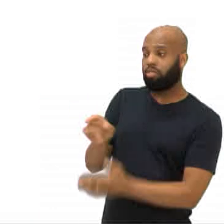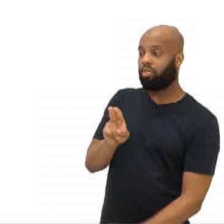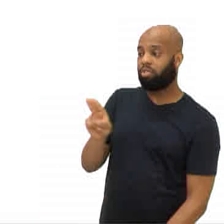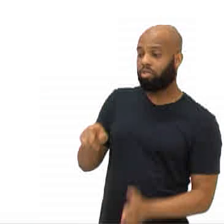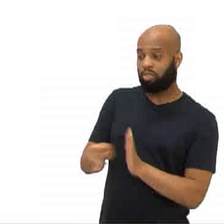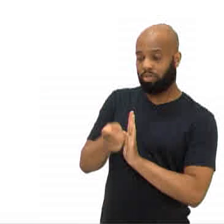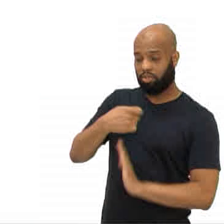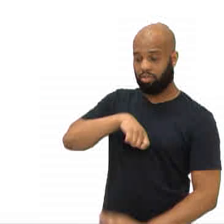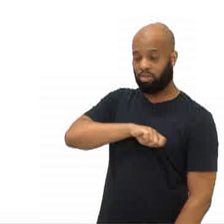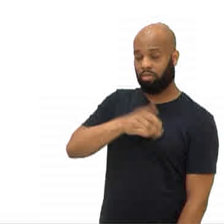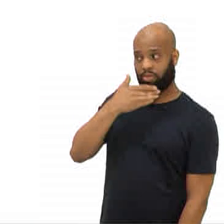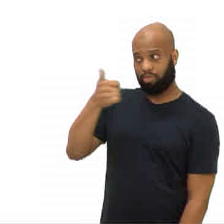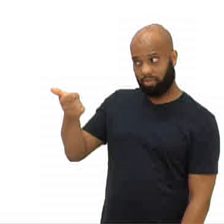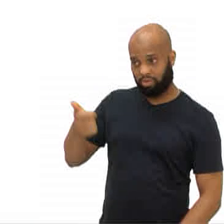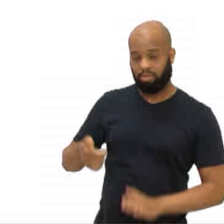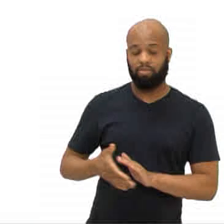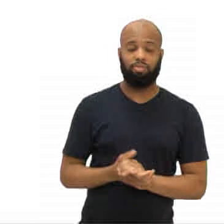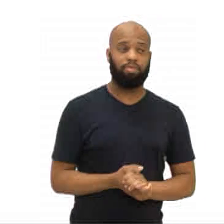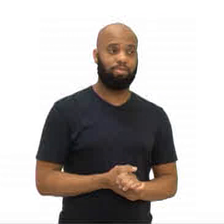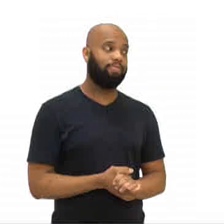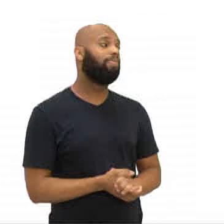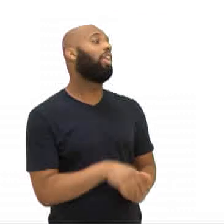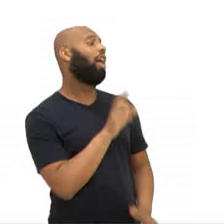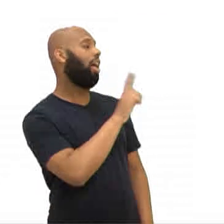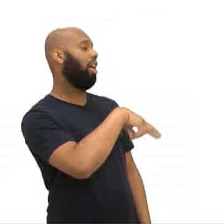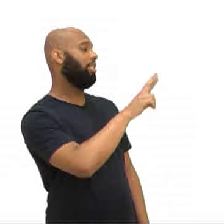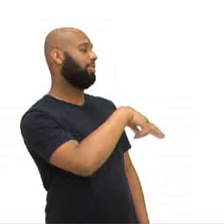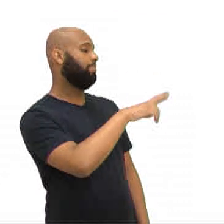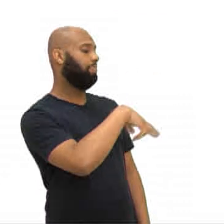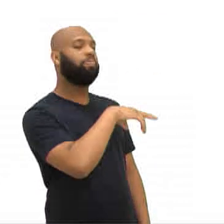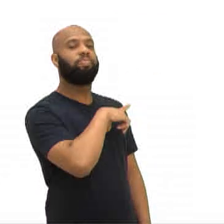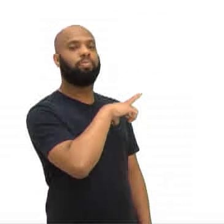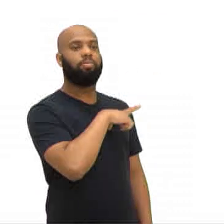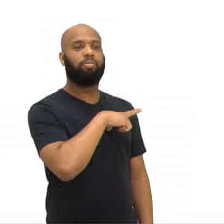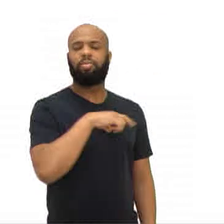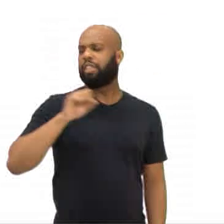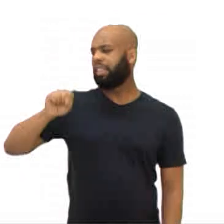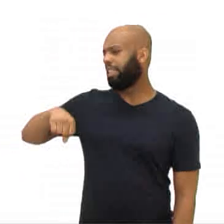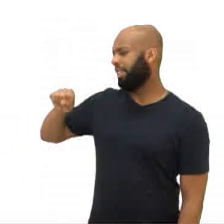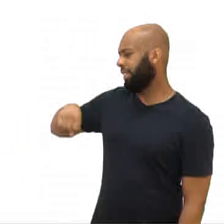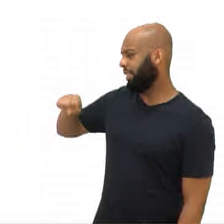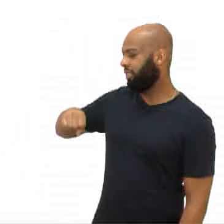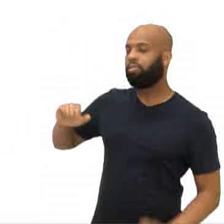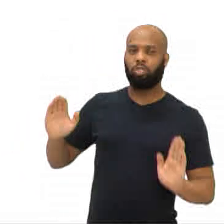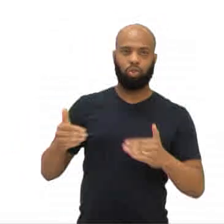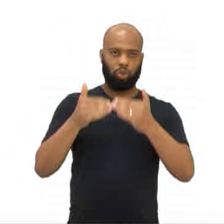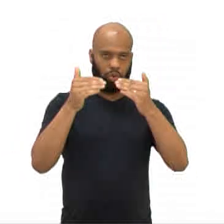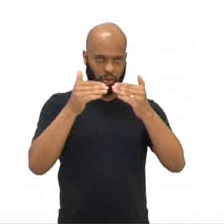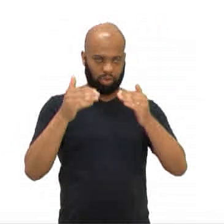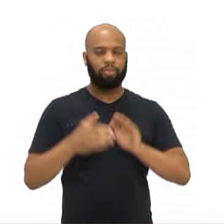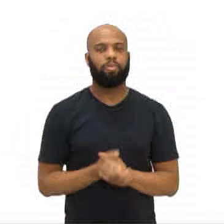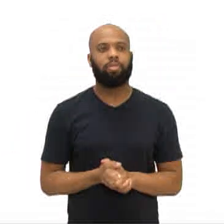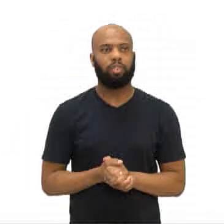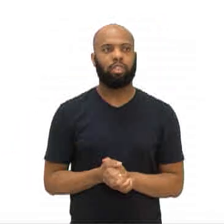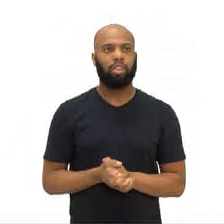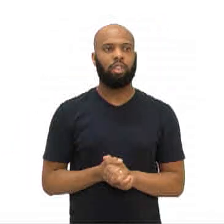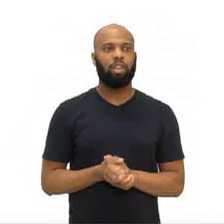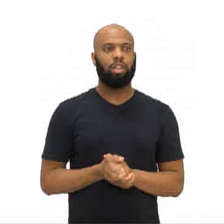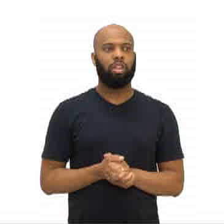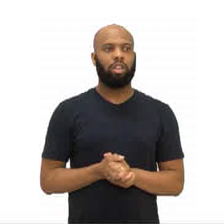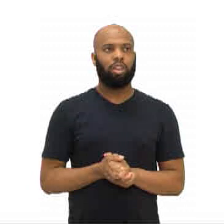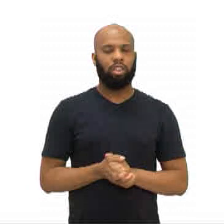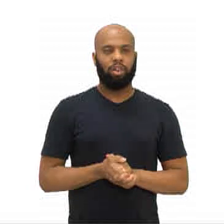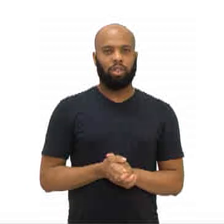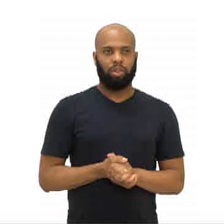nome em espanhol. Ah, tiene razão, querida. Sí, amor. Então, eles concordam. Se